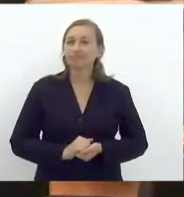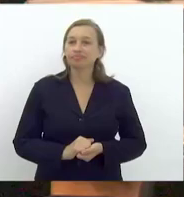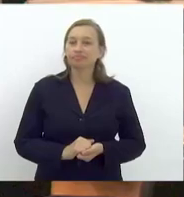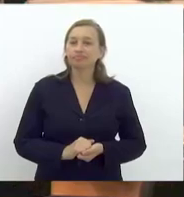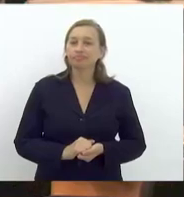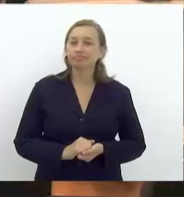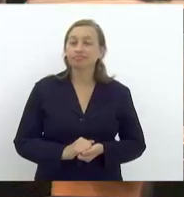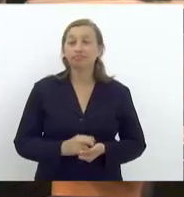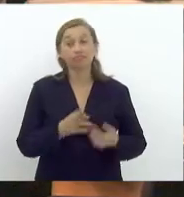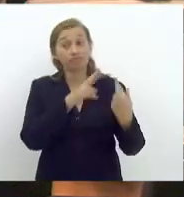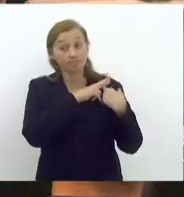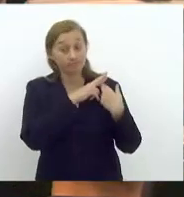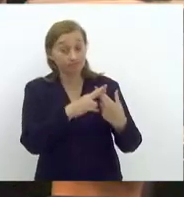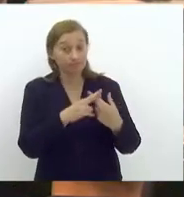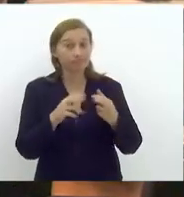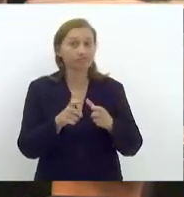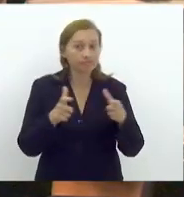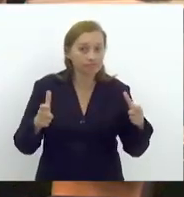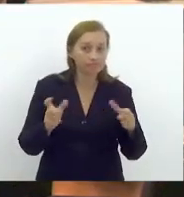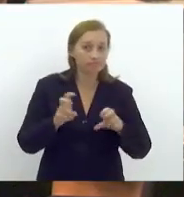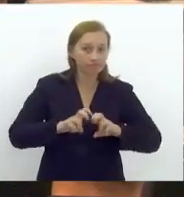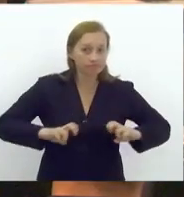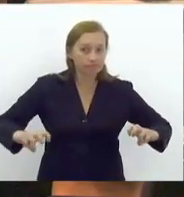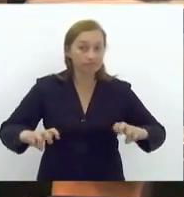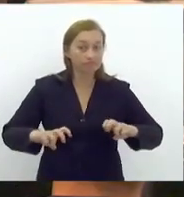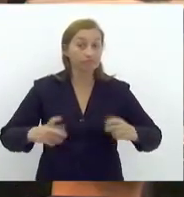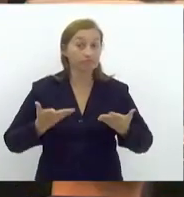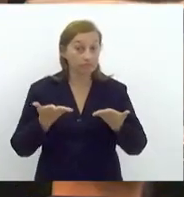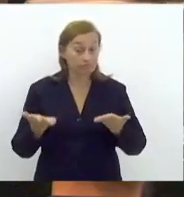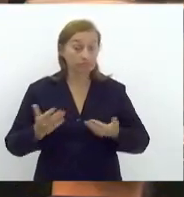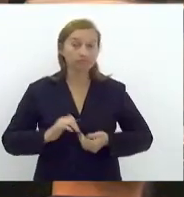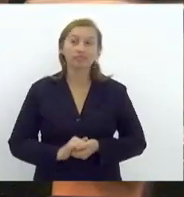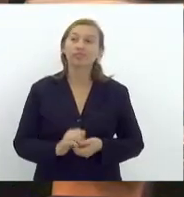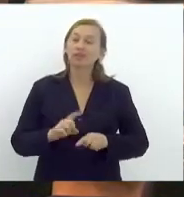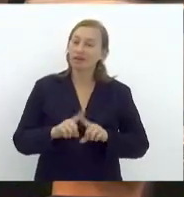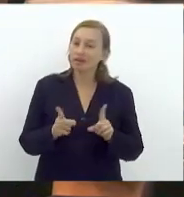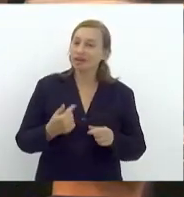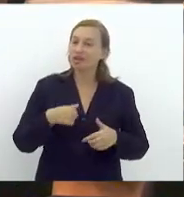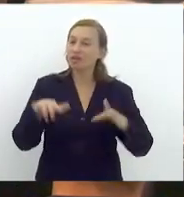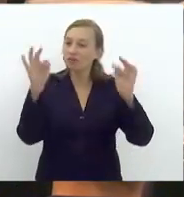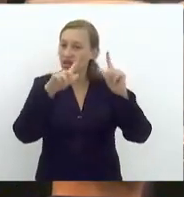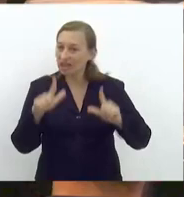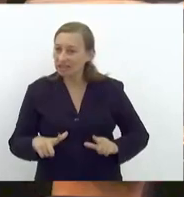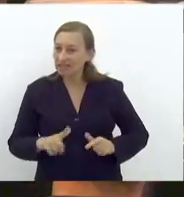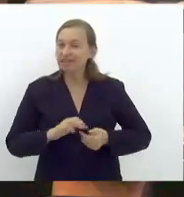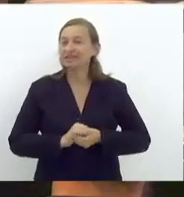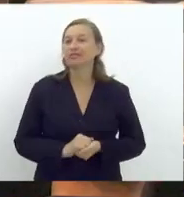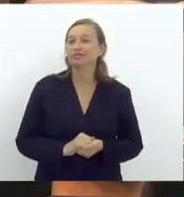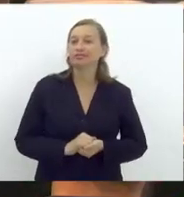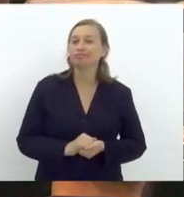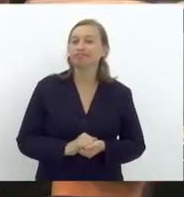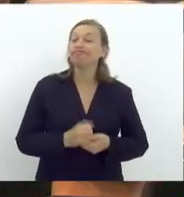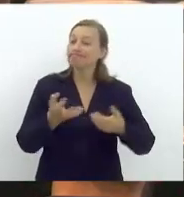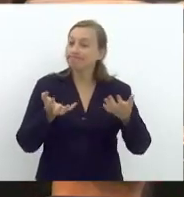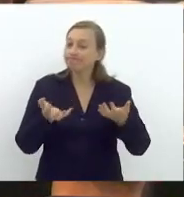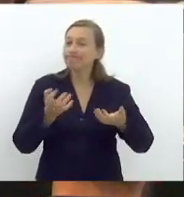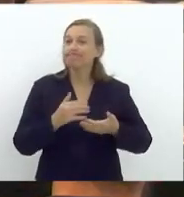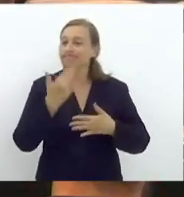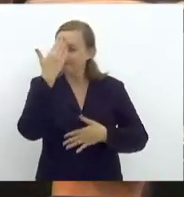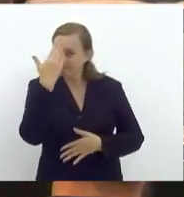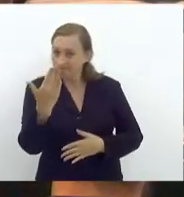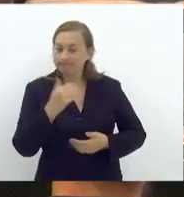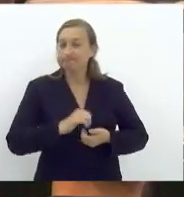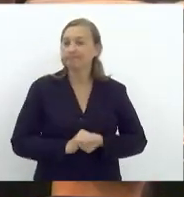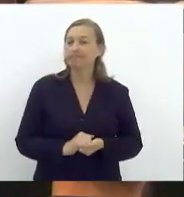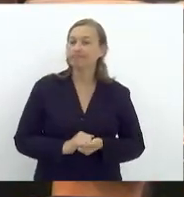é uma baita responsabilidade tá aqui nessa mesa aqui compondo mas eu fico muito feliz queria agradecer